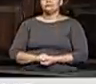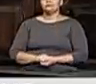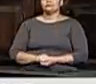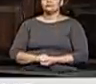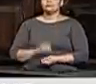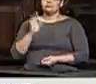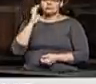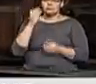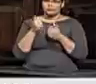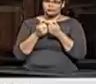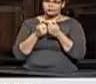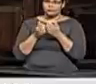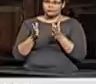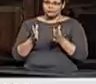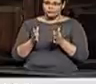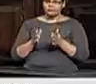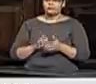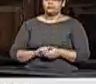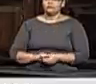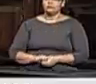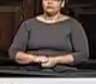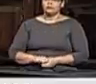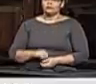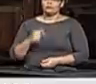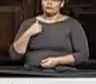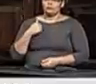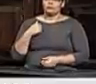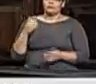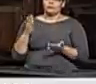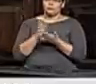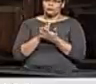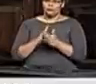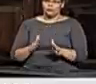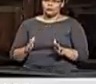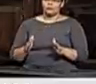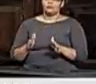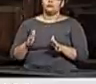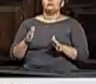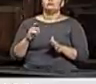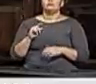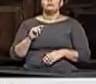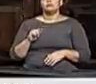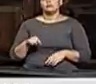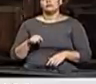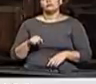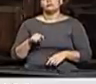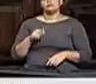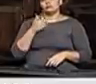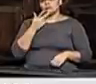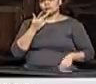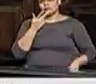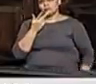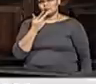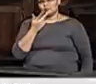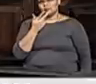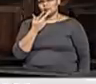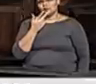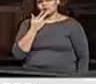Acho que eu vou começar pelo fim. Eu acabei o meu aparte ali, dizendo,